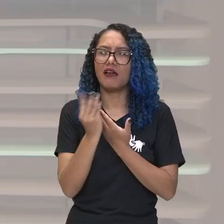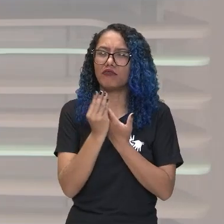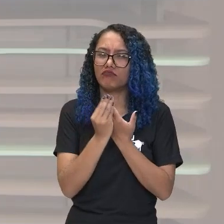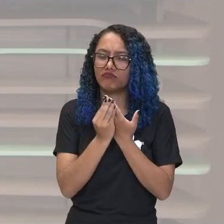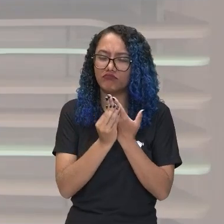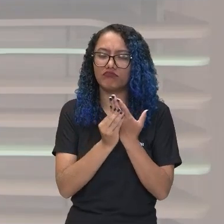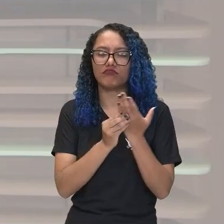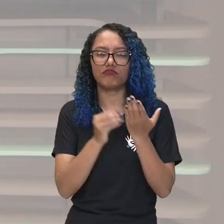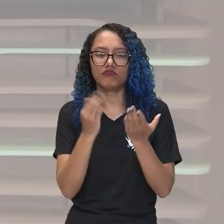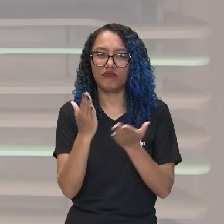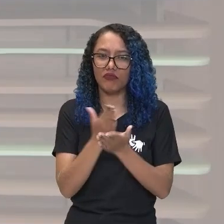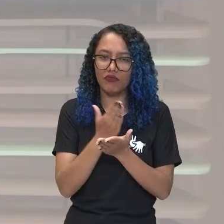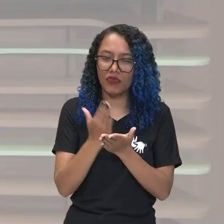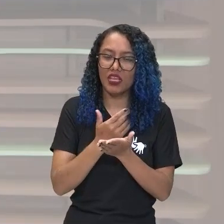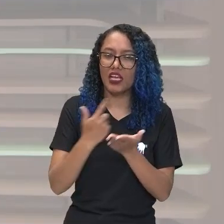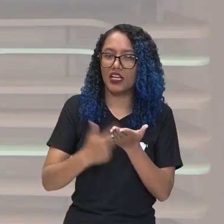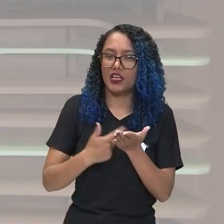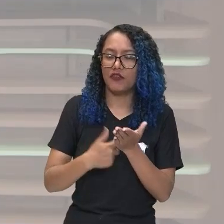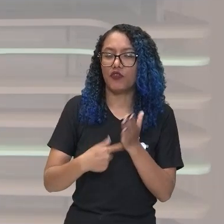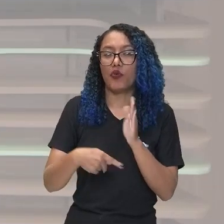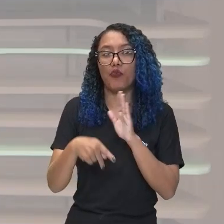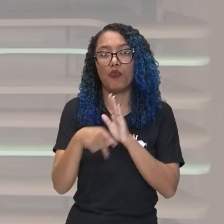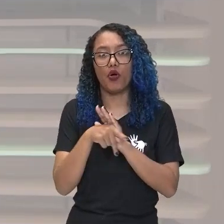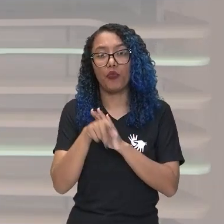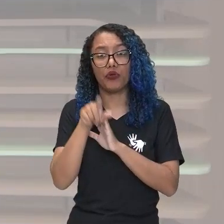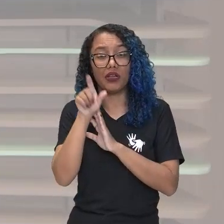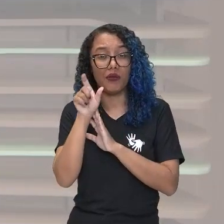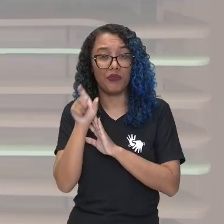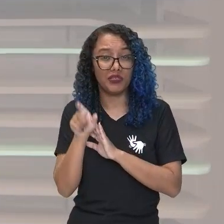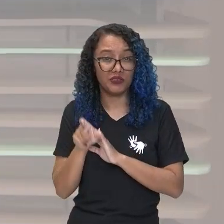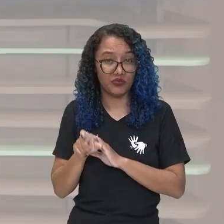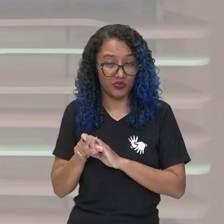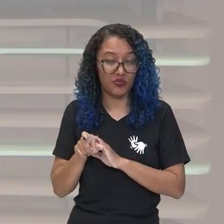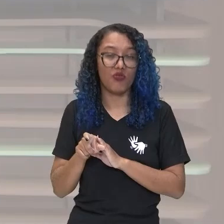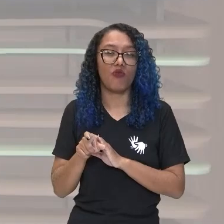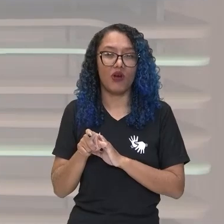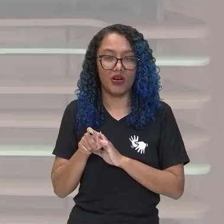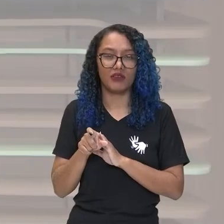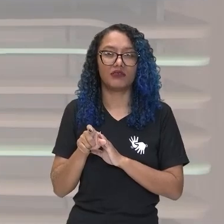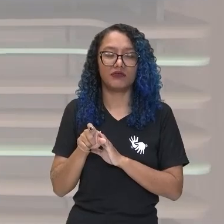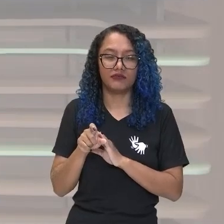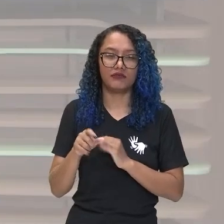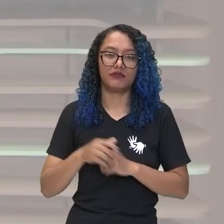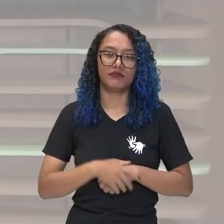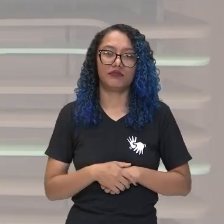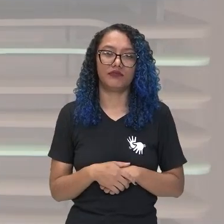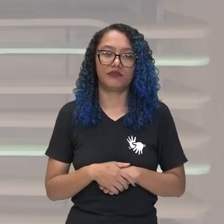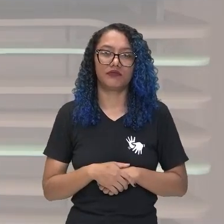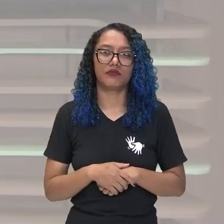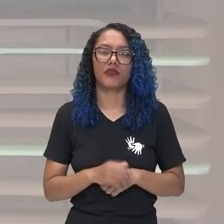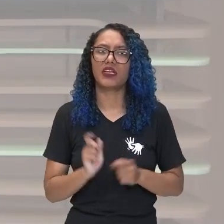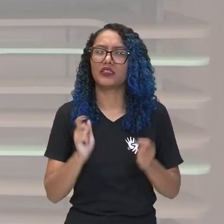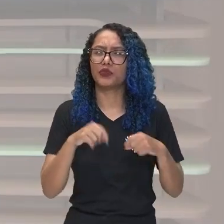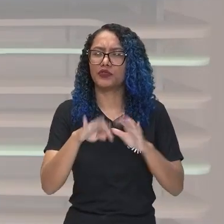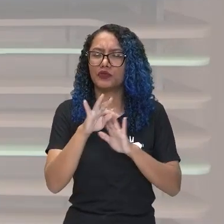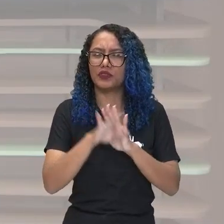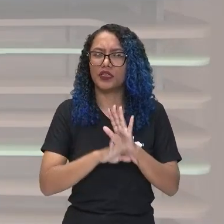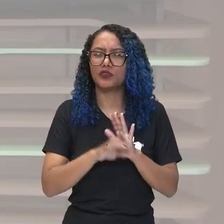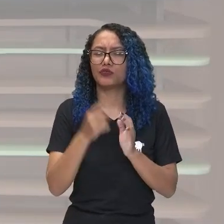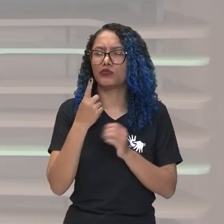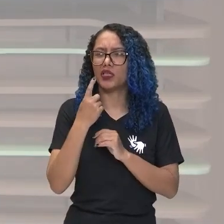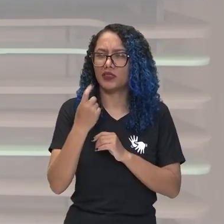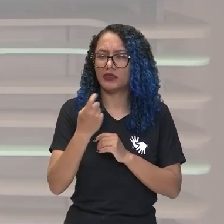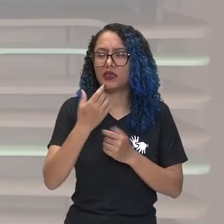de quem fez a pesquisa, de modo a garantir ali um texto interessante, compreensível para